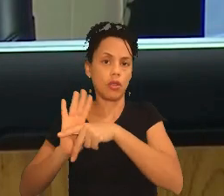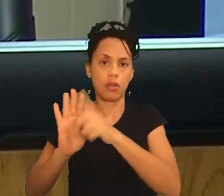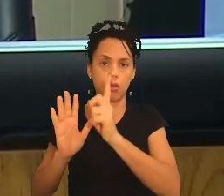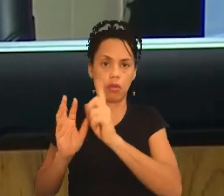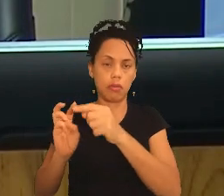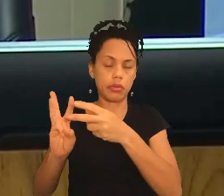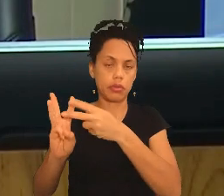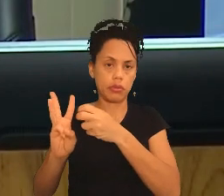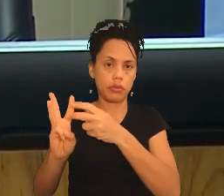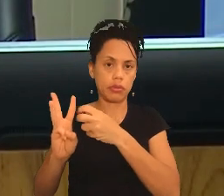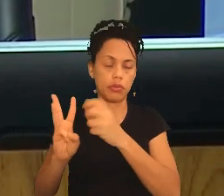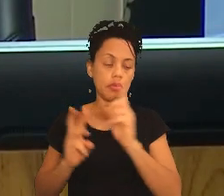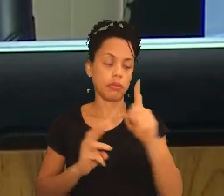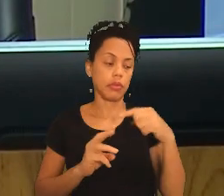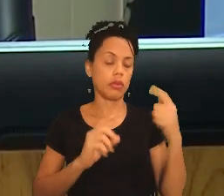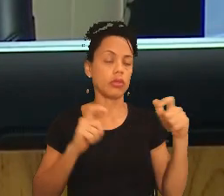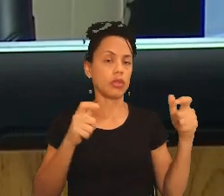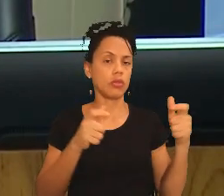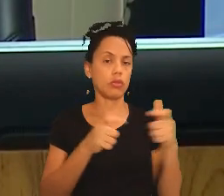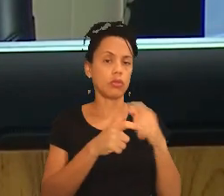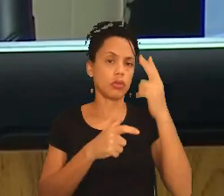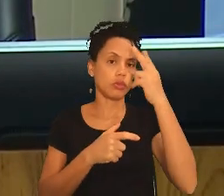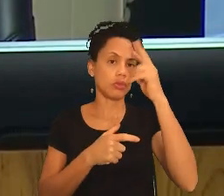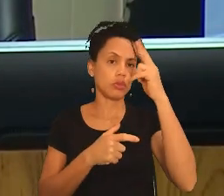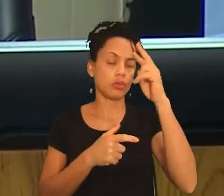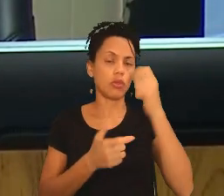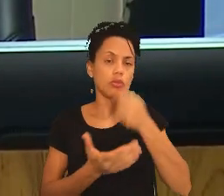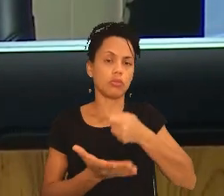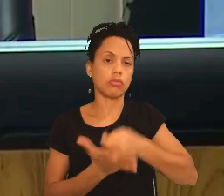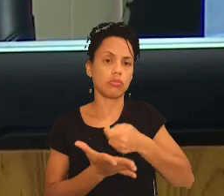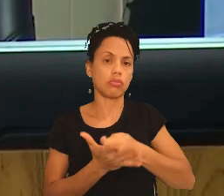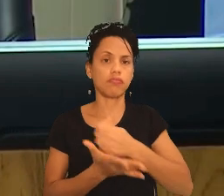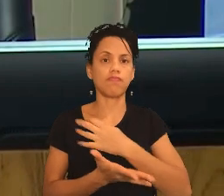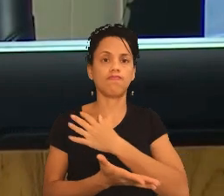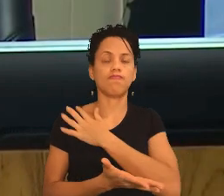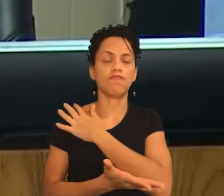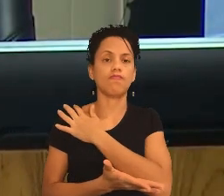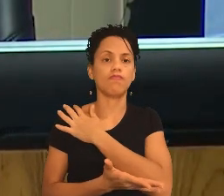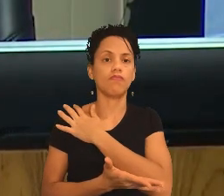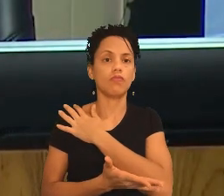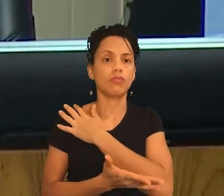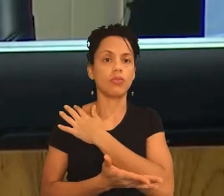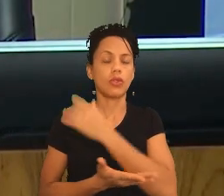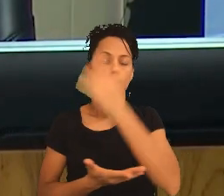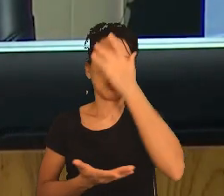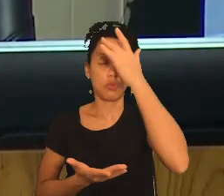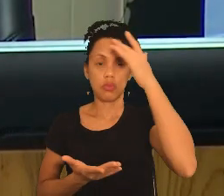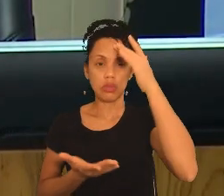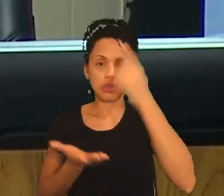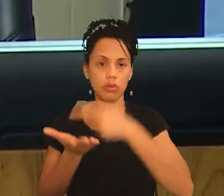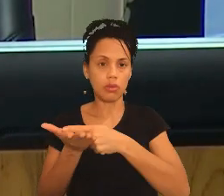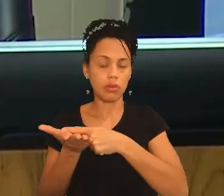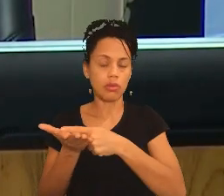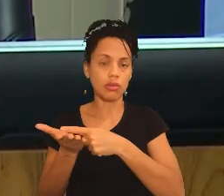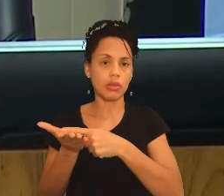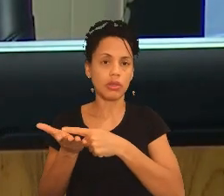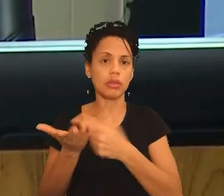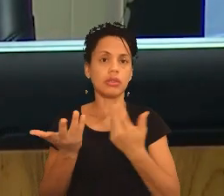vem desde agora, né? Para nós foi ontem. A ditadura militar para os não indígenas, para nós